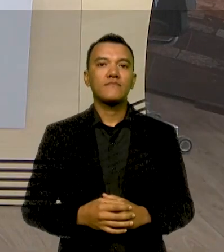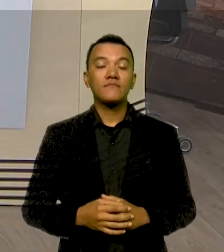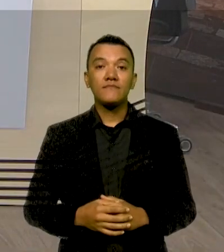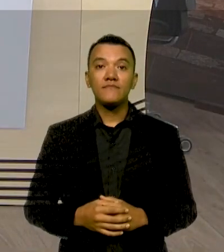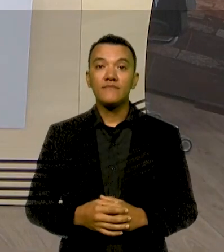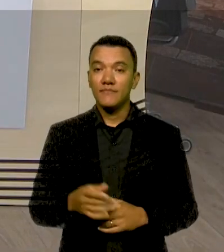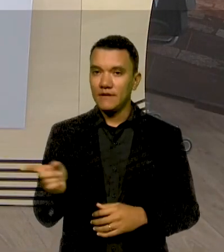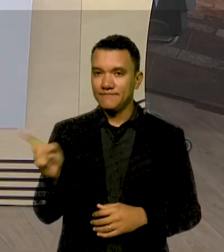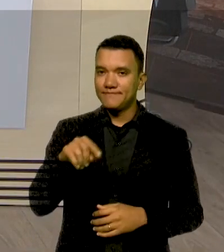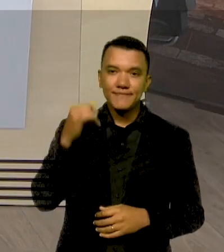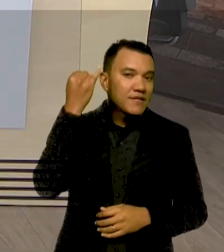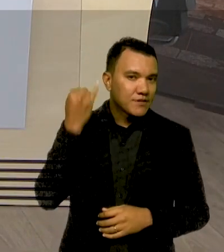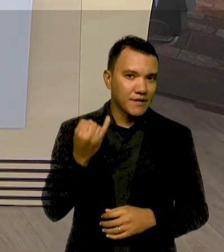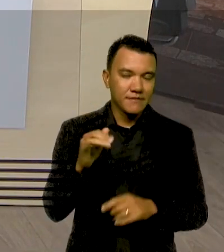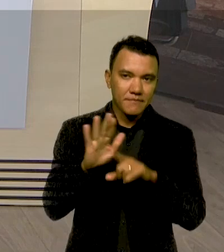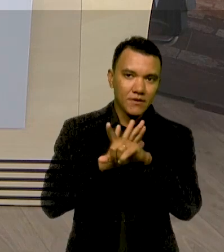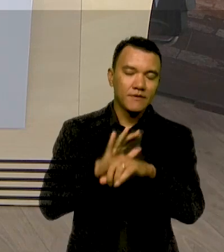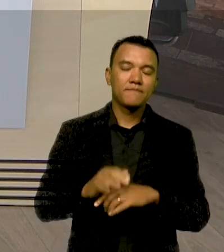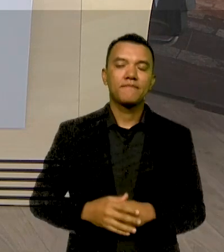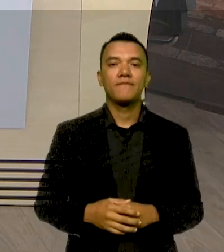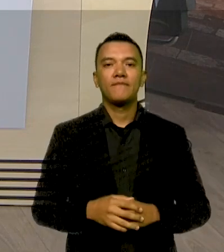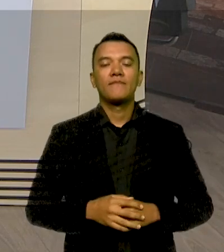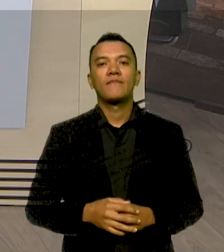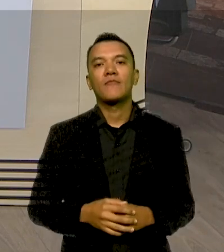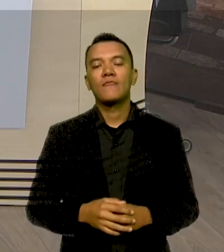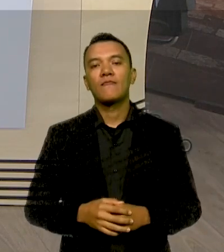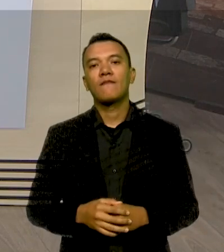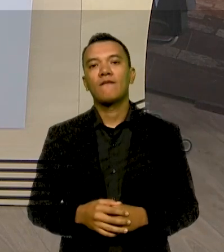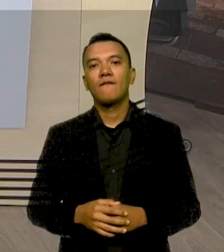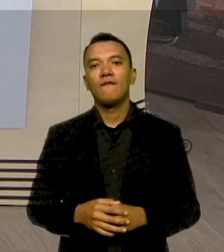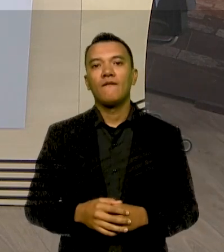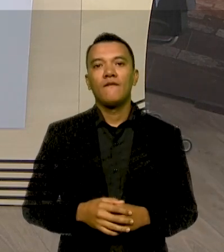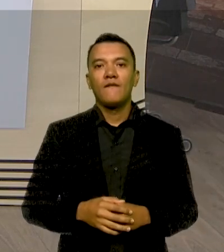Professora Janaína, durante um tempo, a